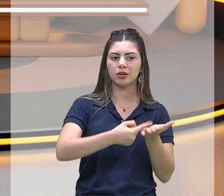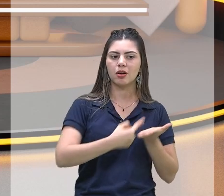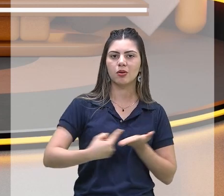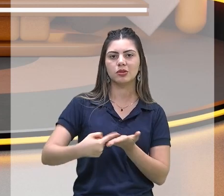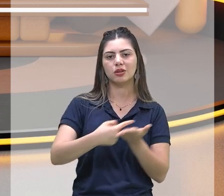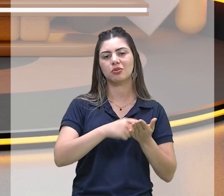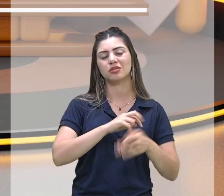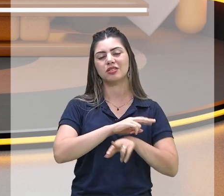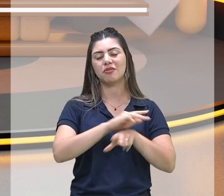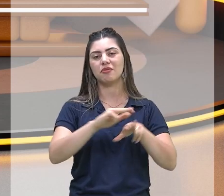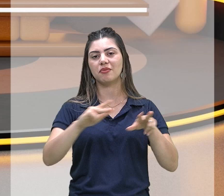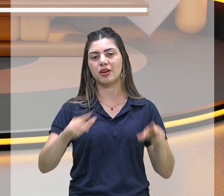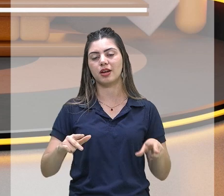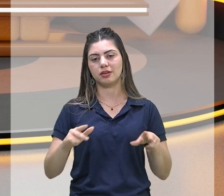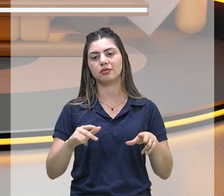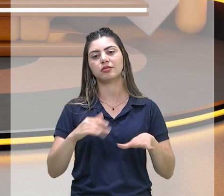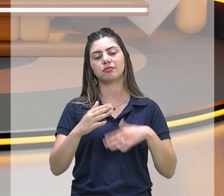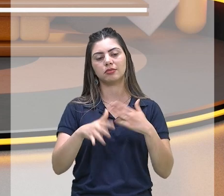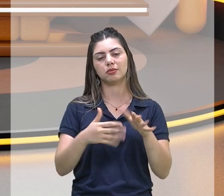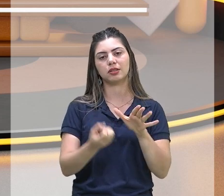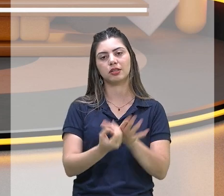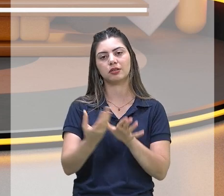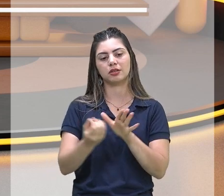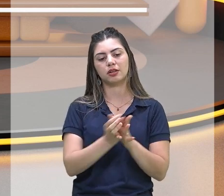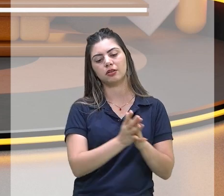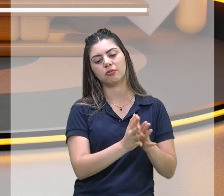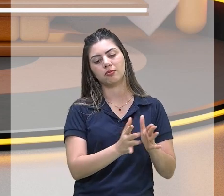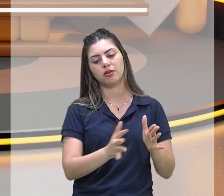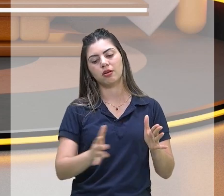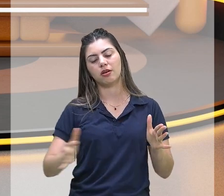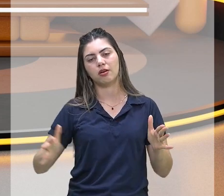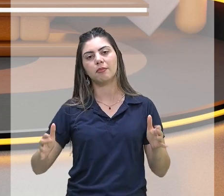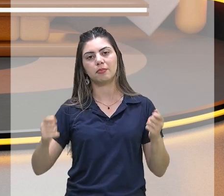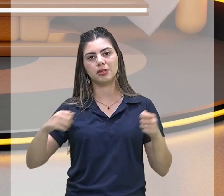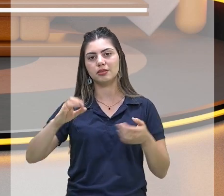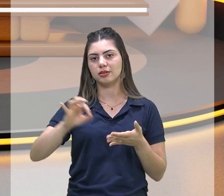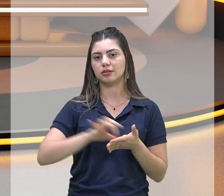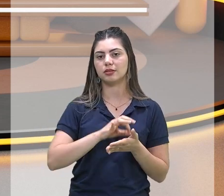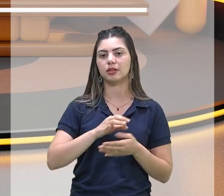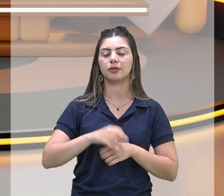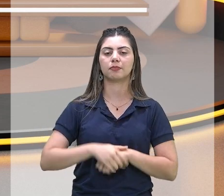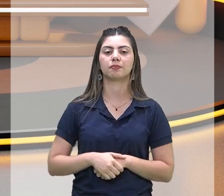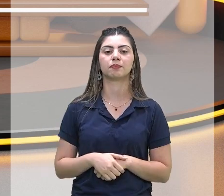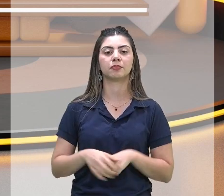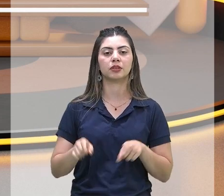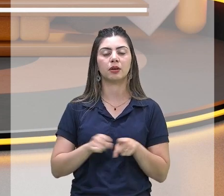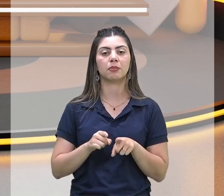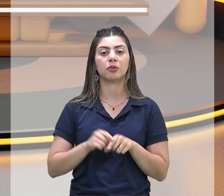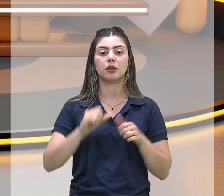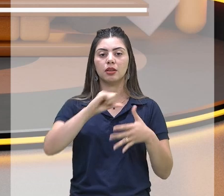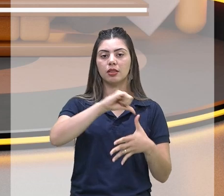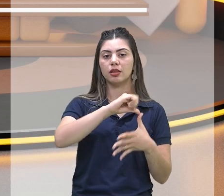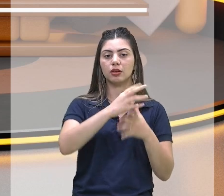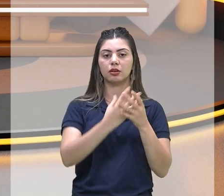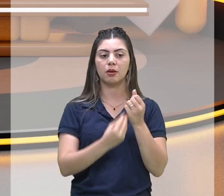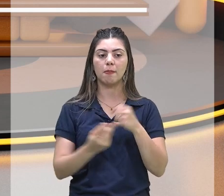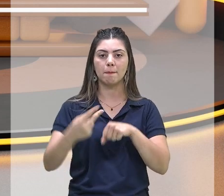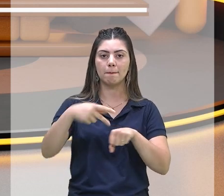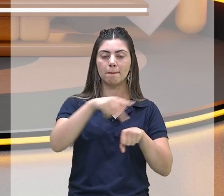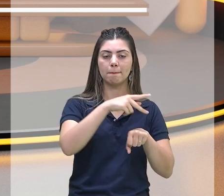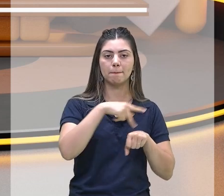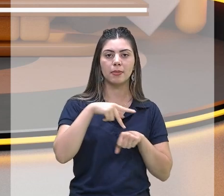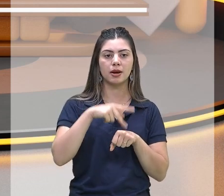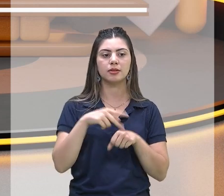são vários acordos que acabam surgindo e tendo que assinar, né? A declaração do Mercosul como zona de paz e livre de armas